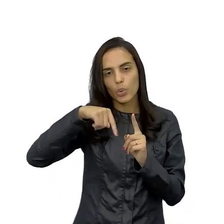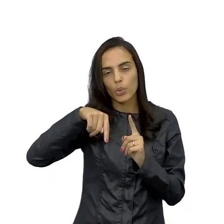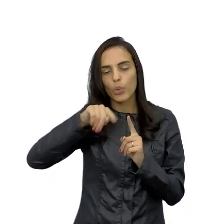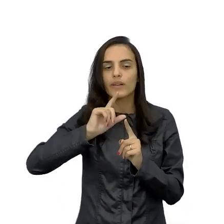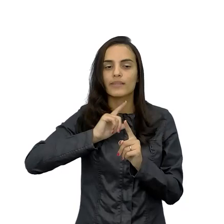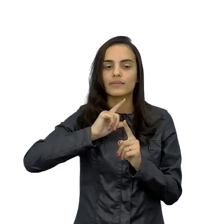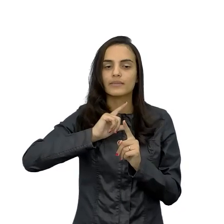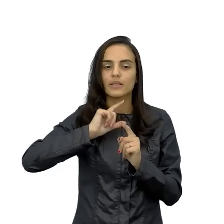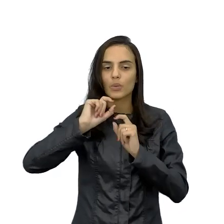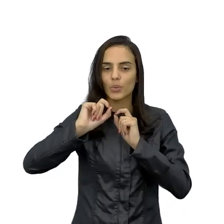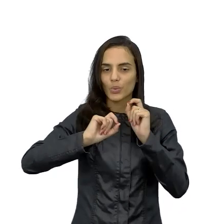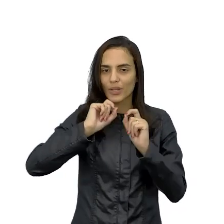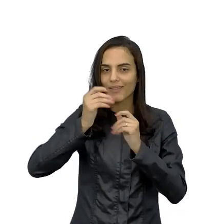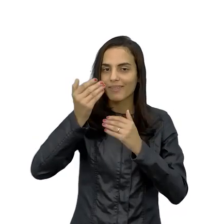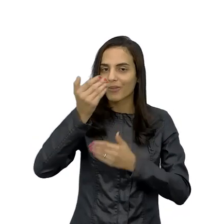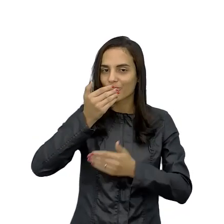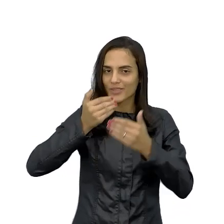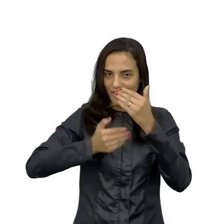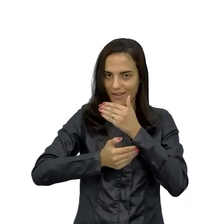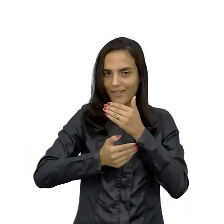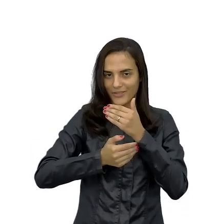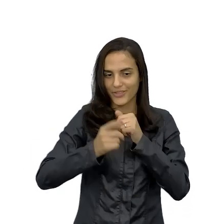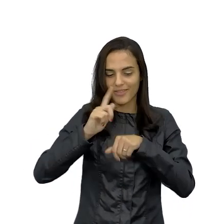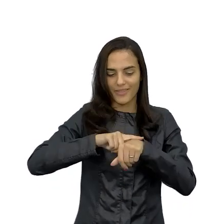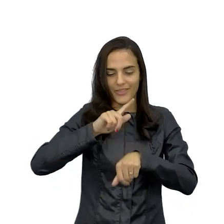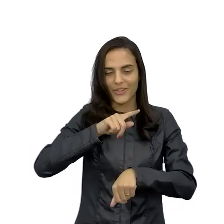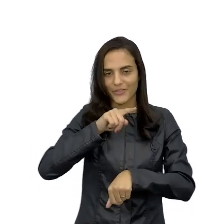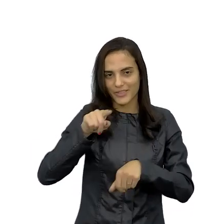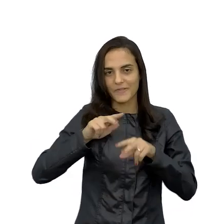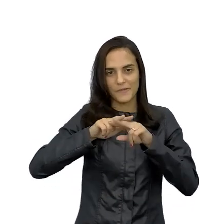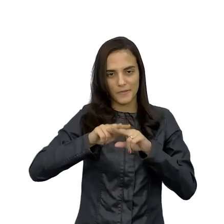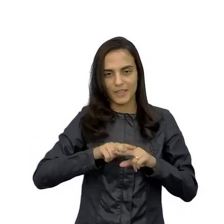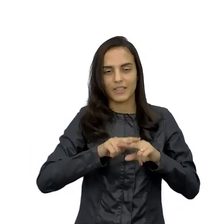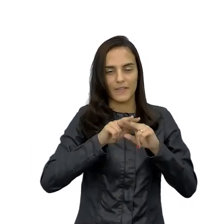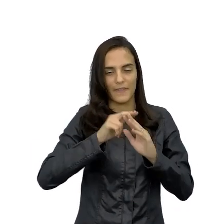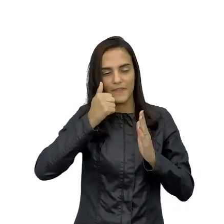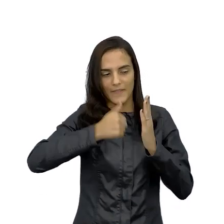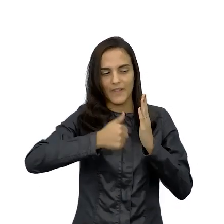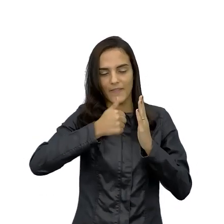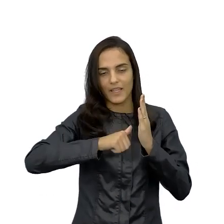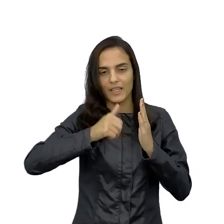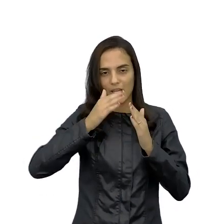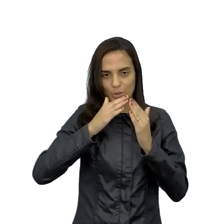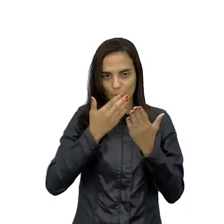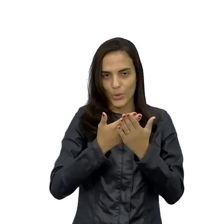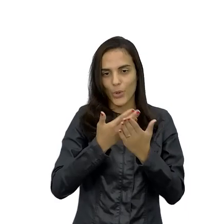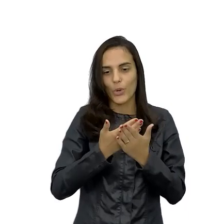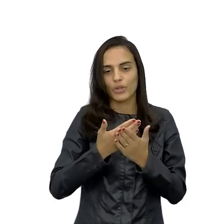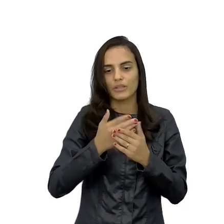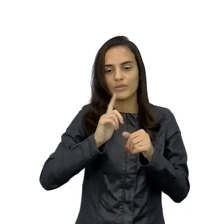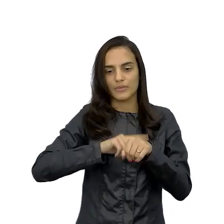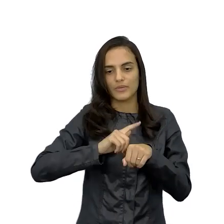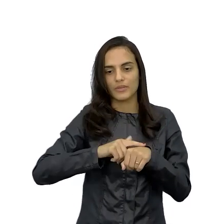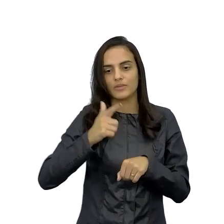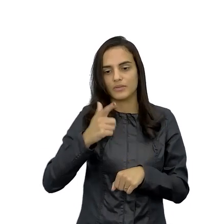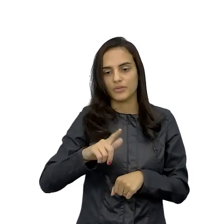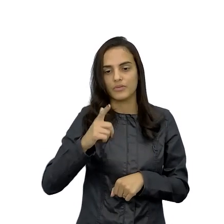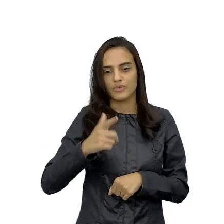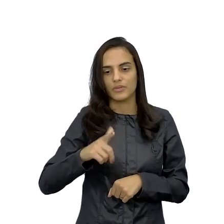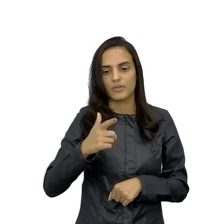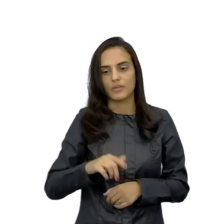aqui, nesse slide, na hora que vocês forem retomar e recuperar isso lá na escola, né, no horário coletivo